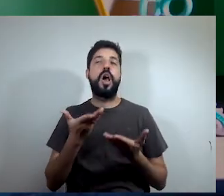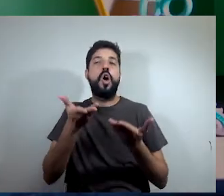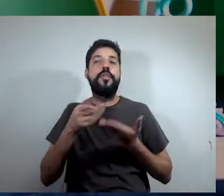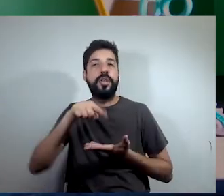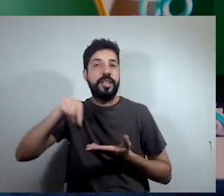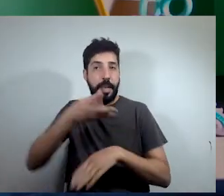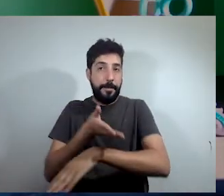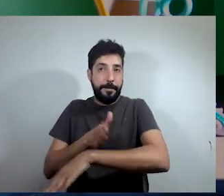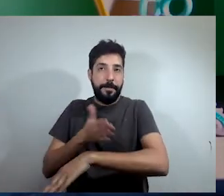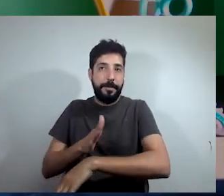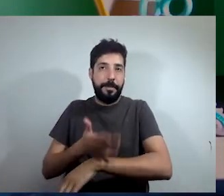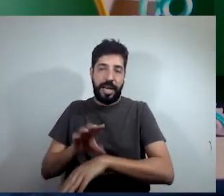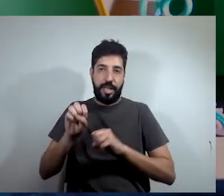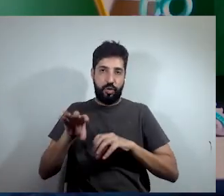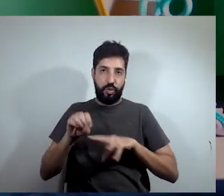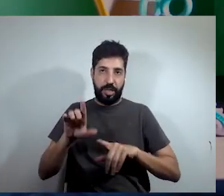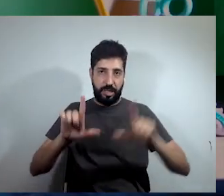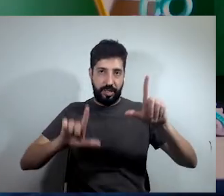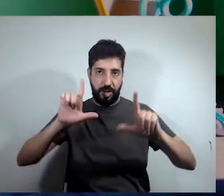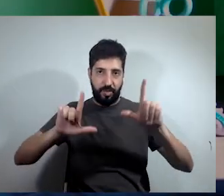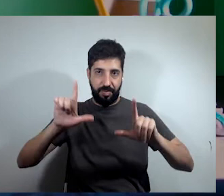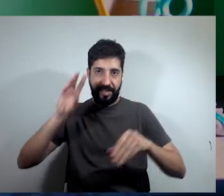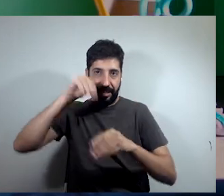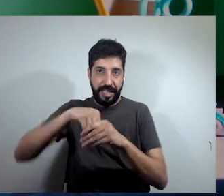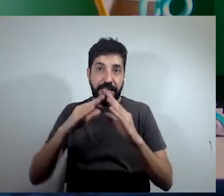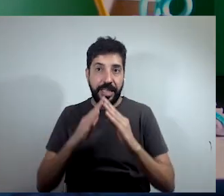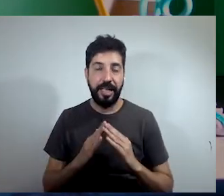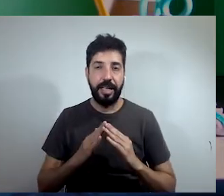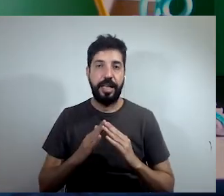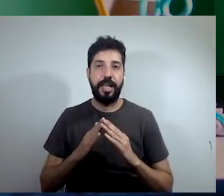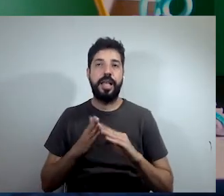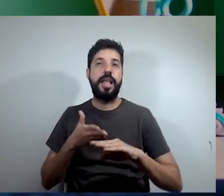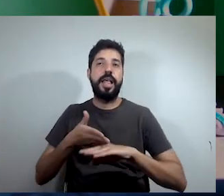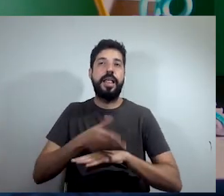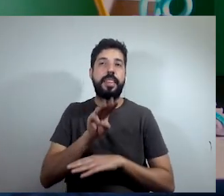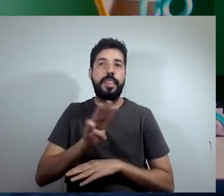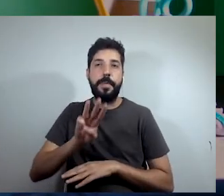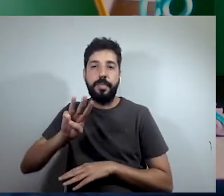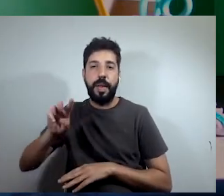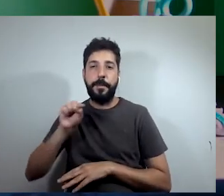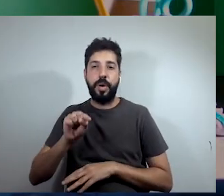para praticarem a educação audiovisual em casa. Acessem